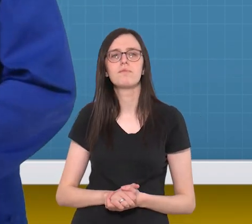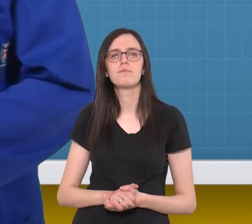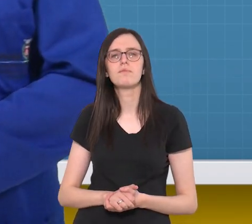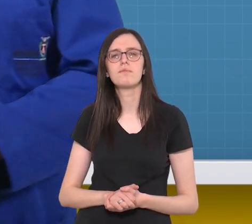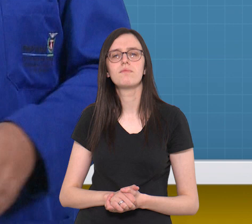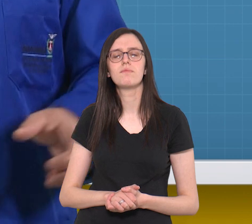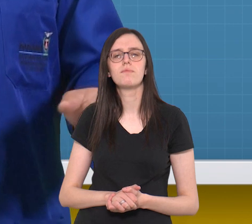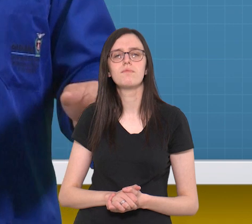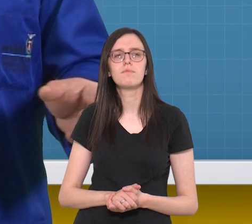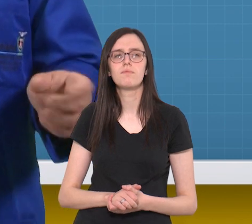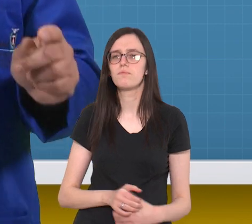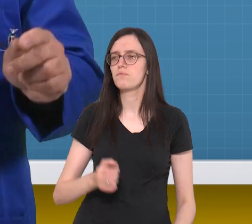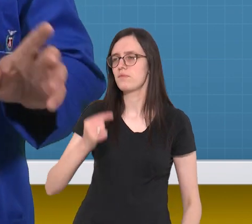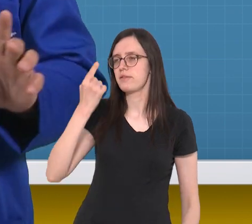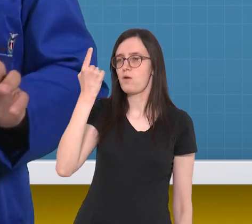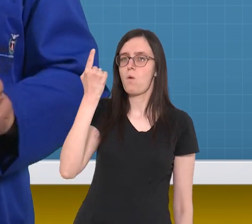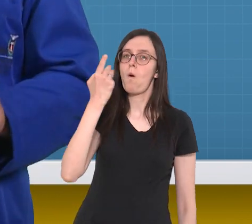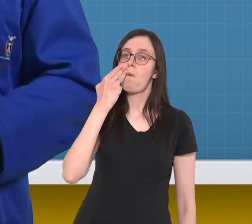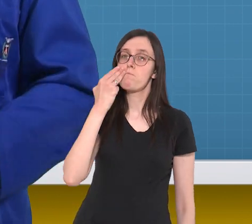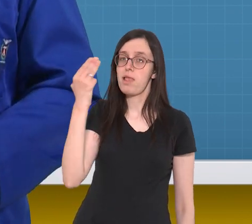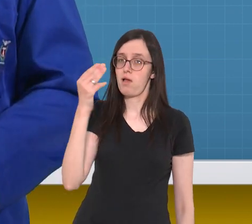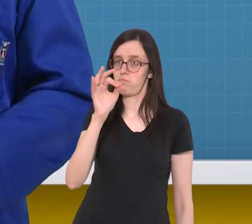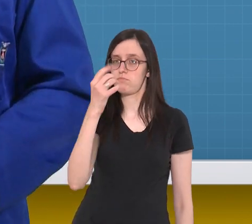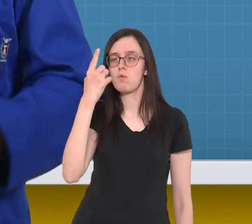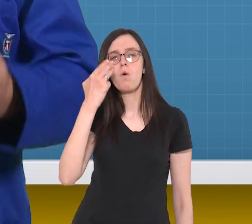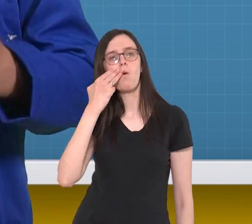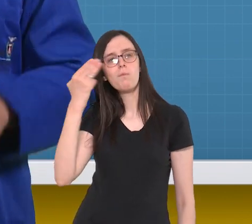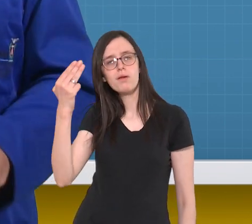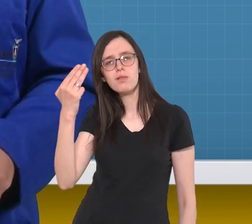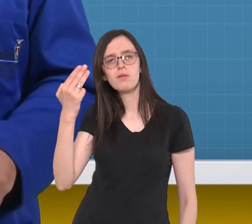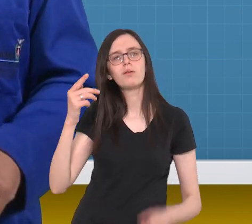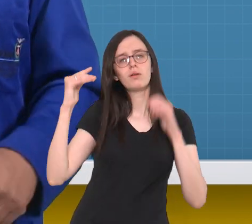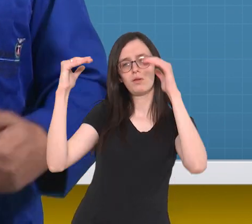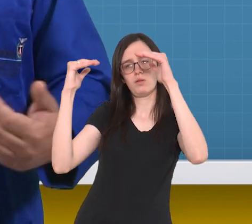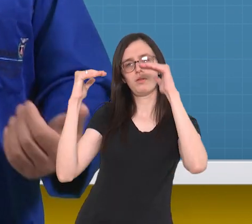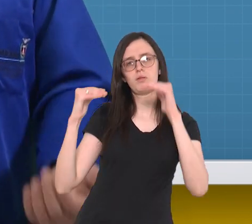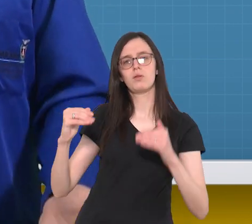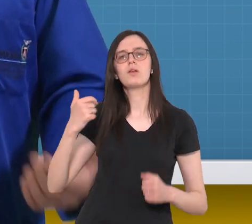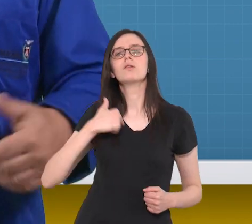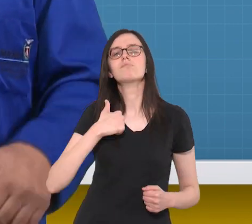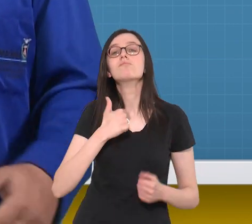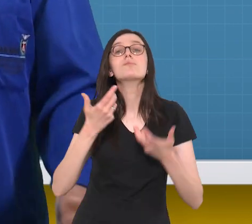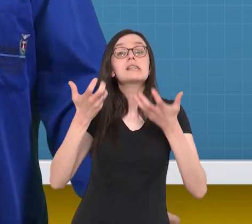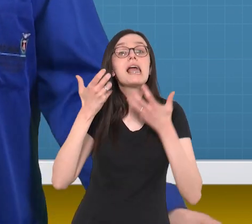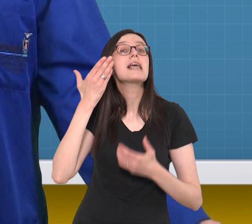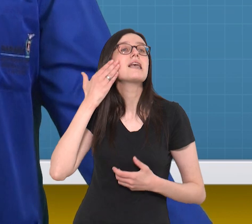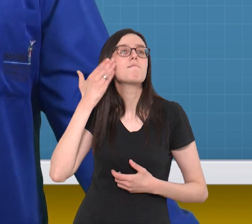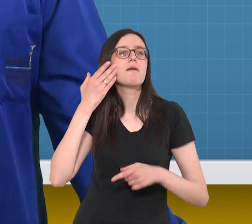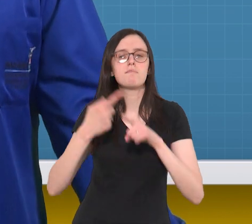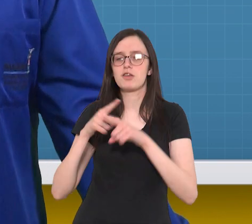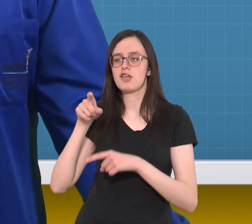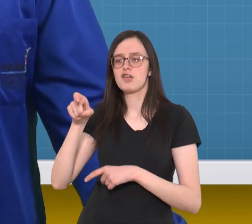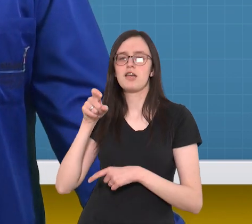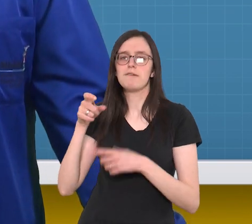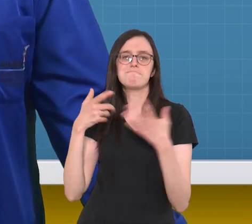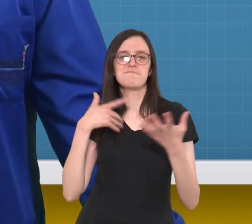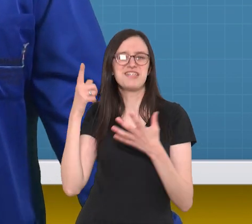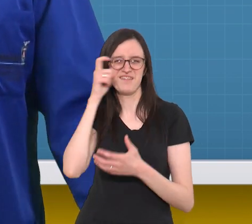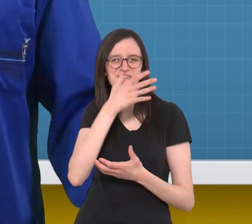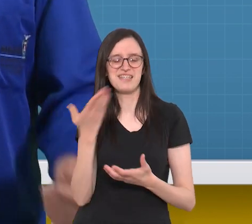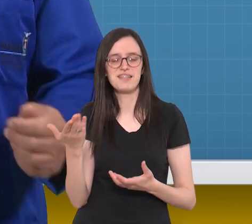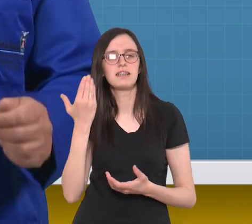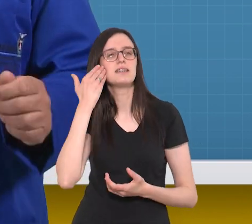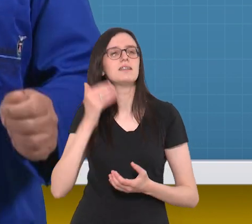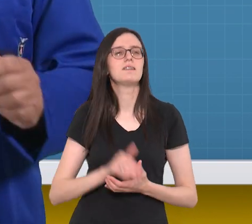esquerda, 1.000, ou melhor, 1 milhão, e abaixo dele o que eu desejo saber, já que eu não sei ainda quanto é a